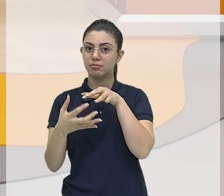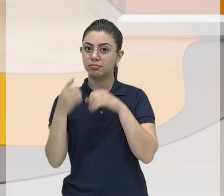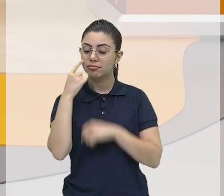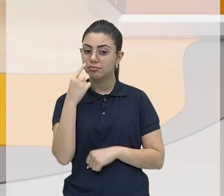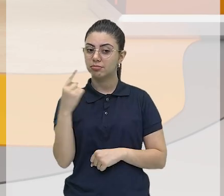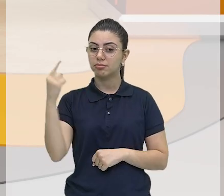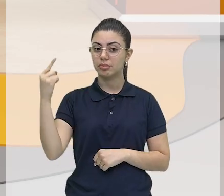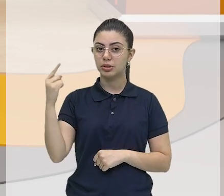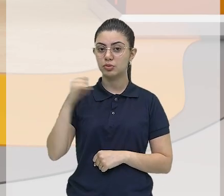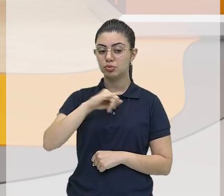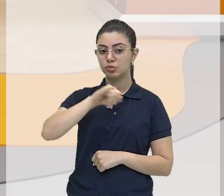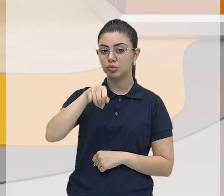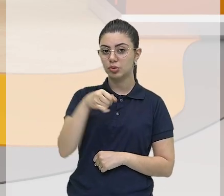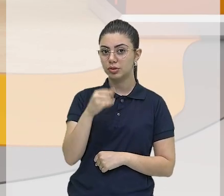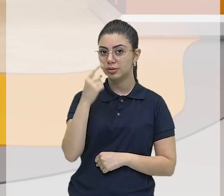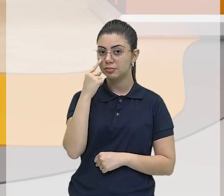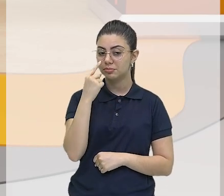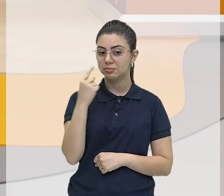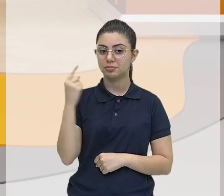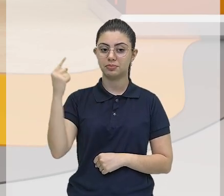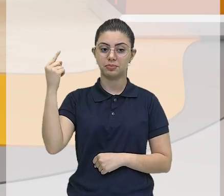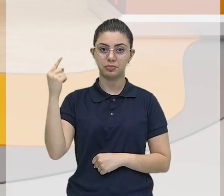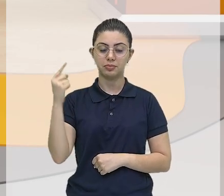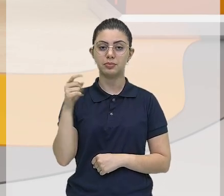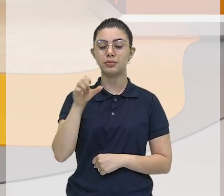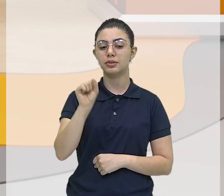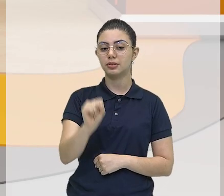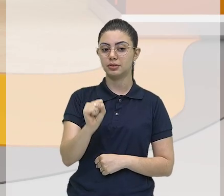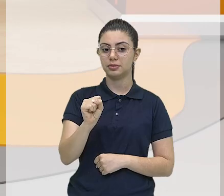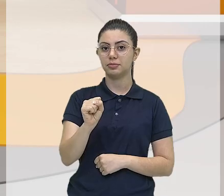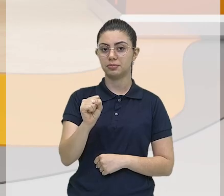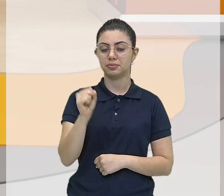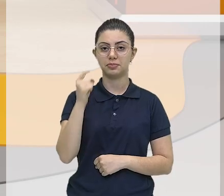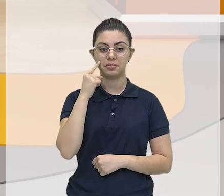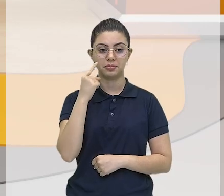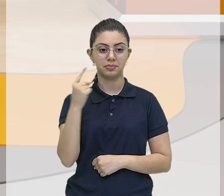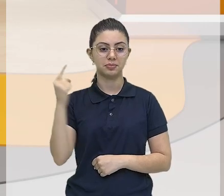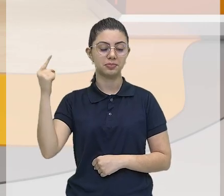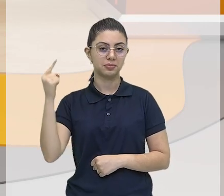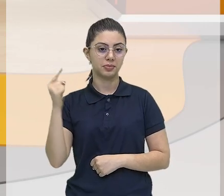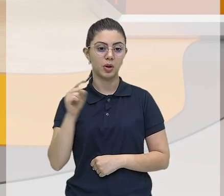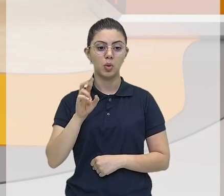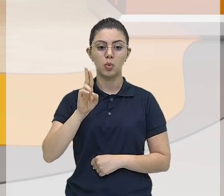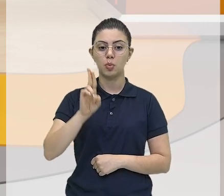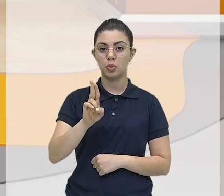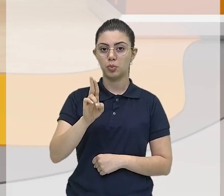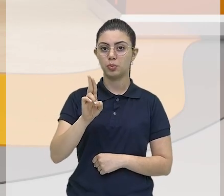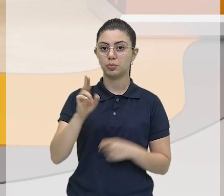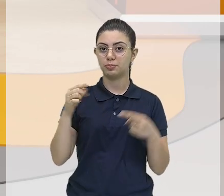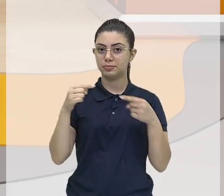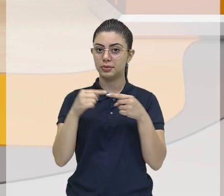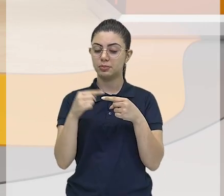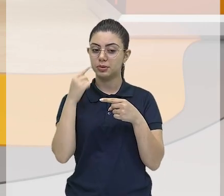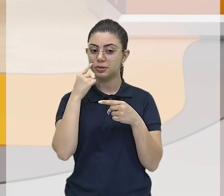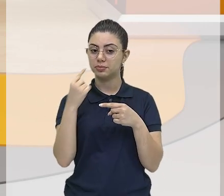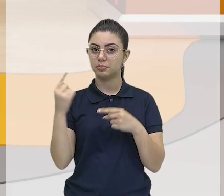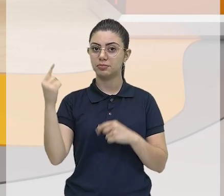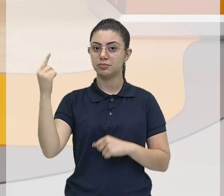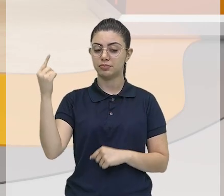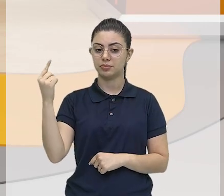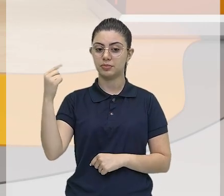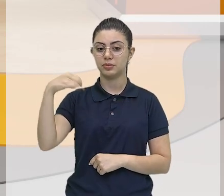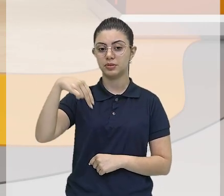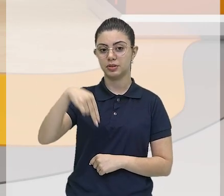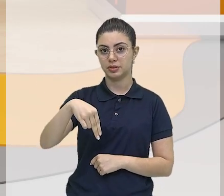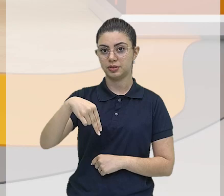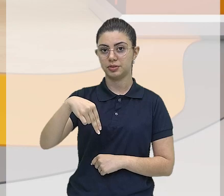de já, Júpiter; S, servil, Saturno; o U, né, para Urano,